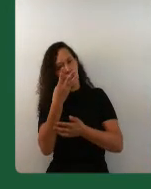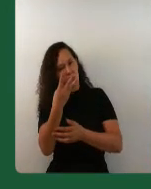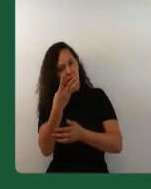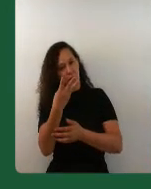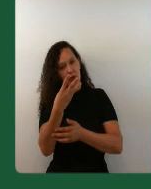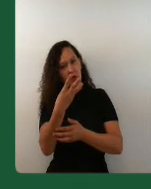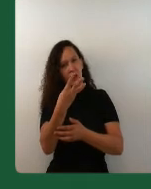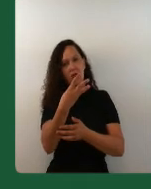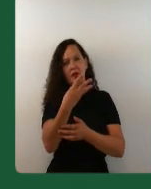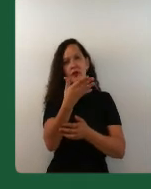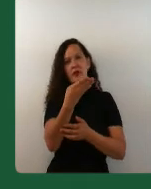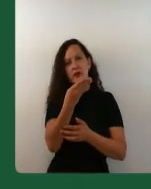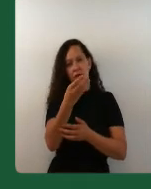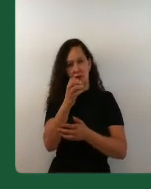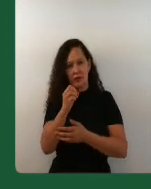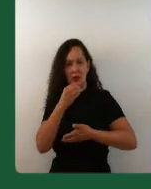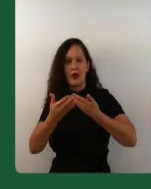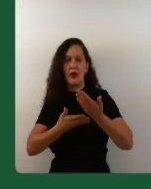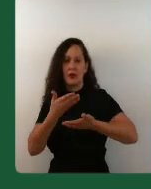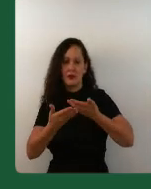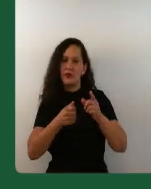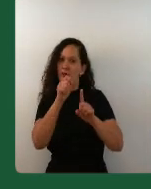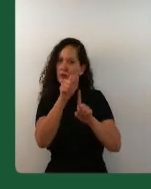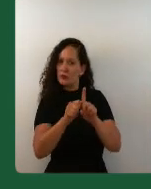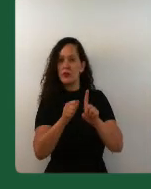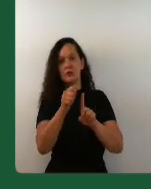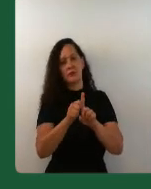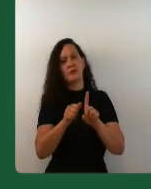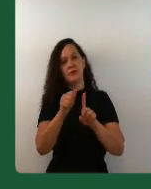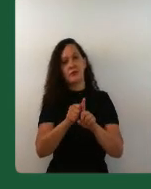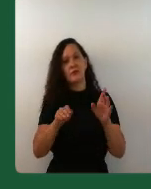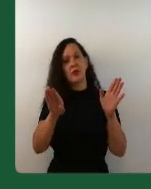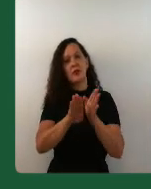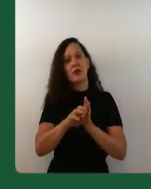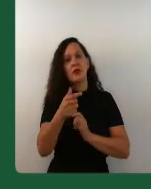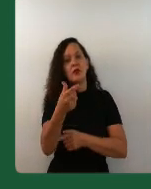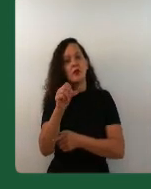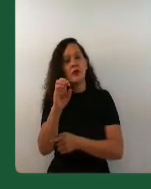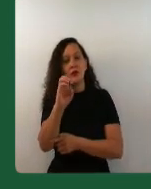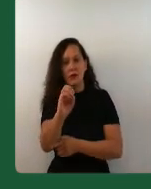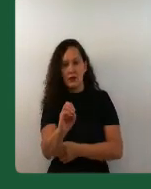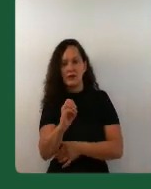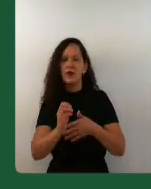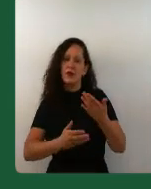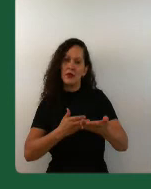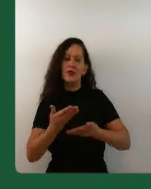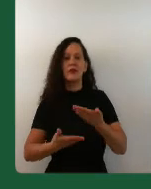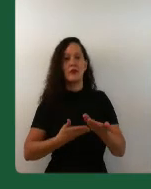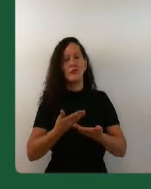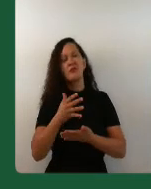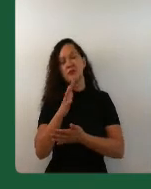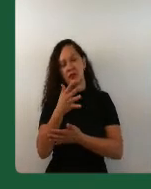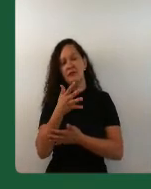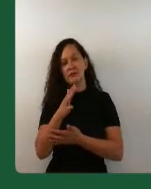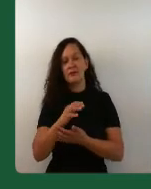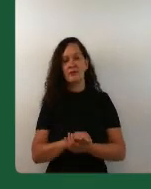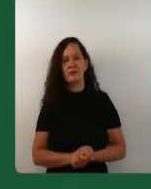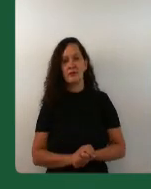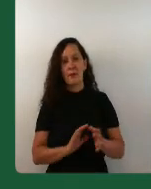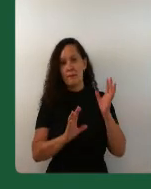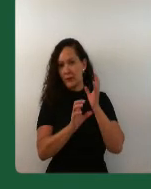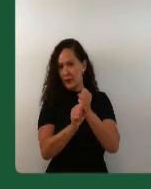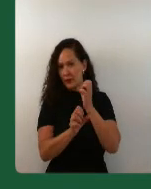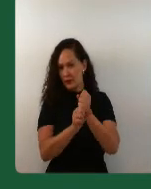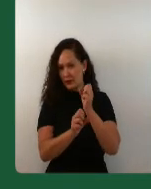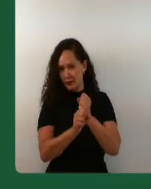a 40 atendimentos no mês, a 290, mais ou menos isso. No